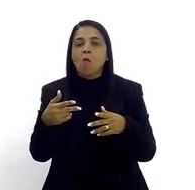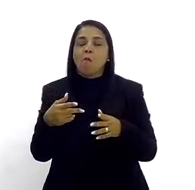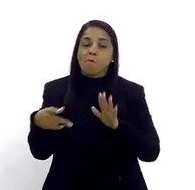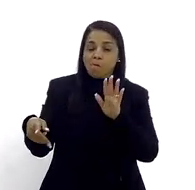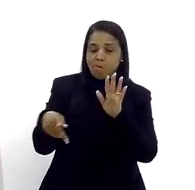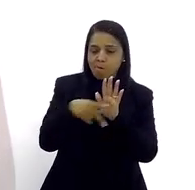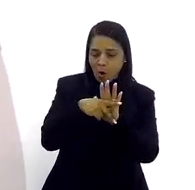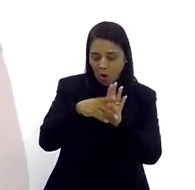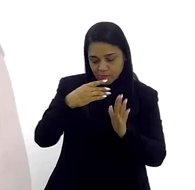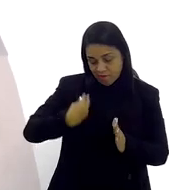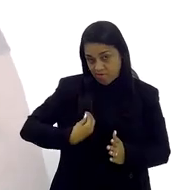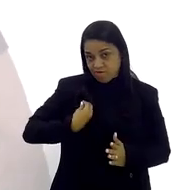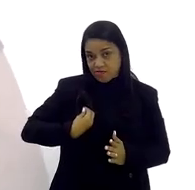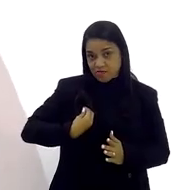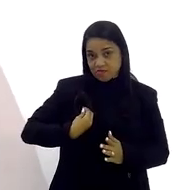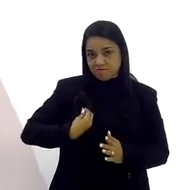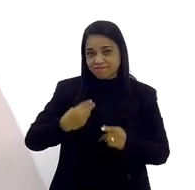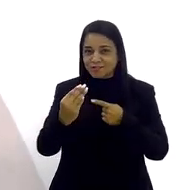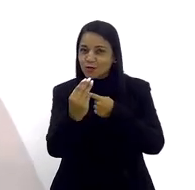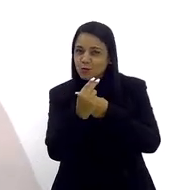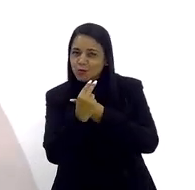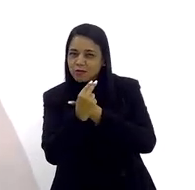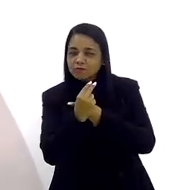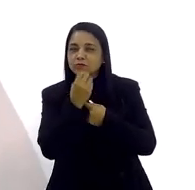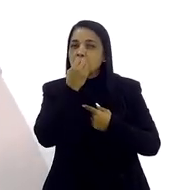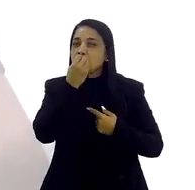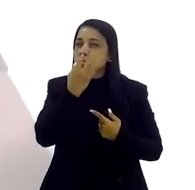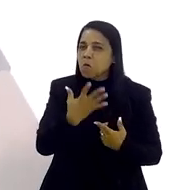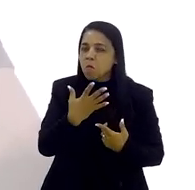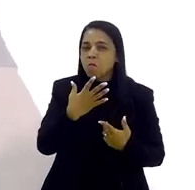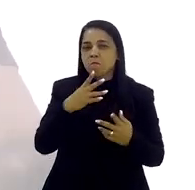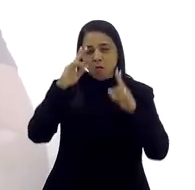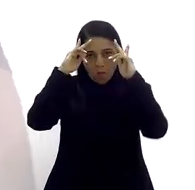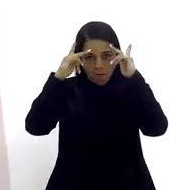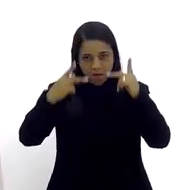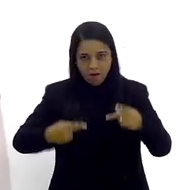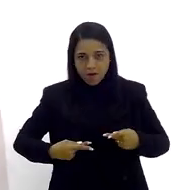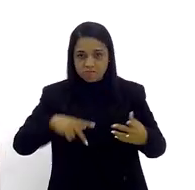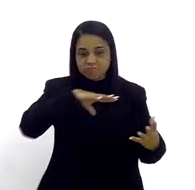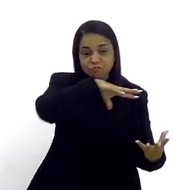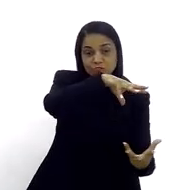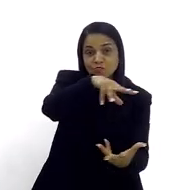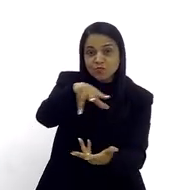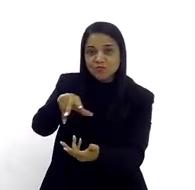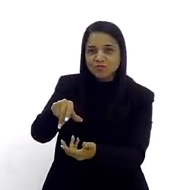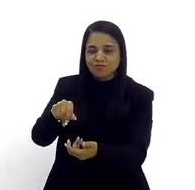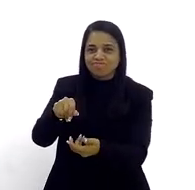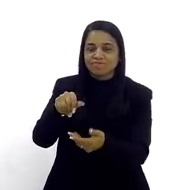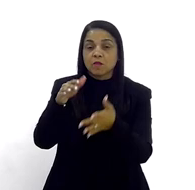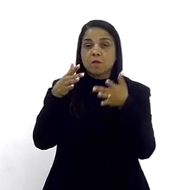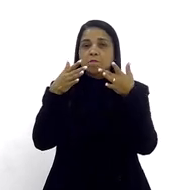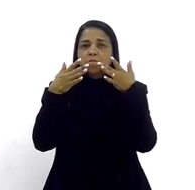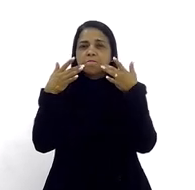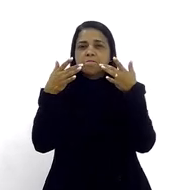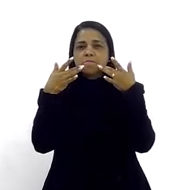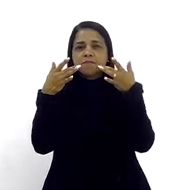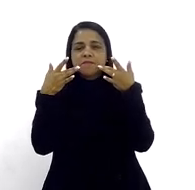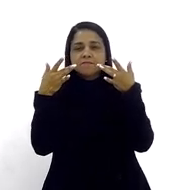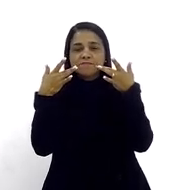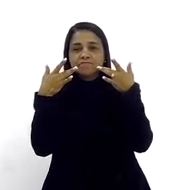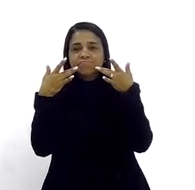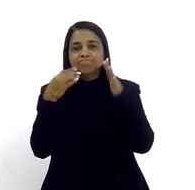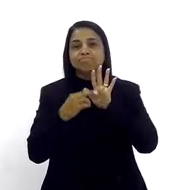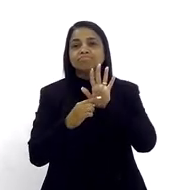já é um bem que você faz enorme a humanidade Então essa peça a gente quer falar sobre isso sobre